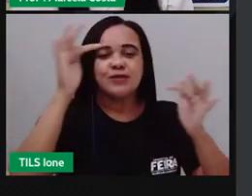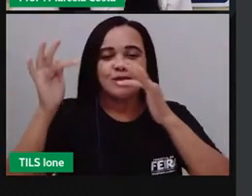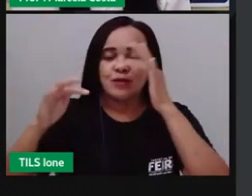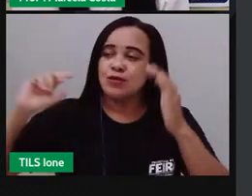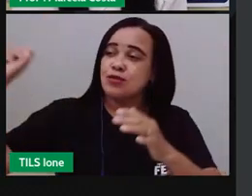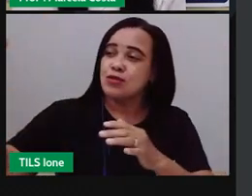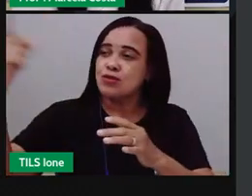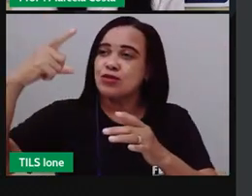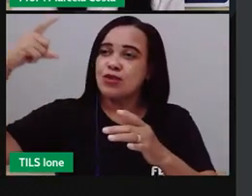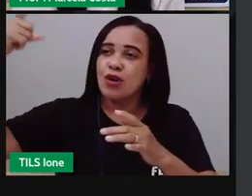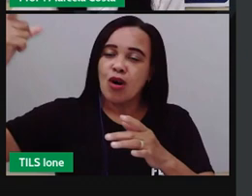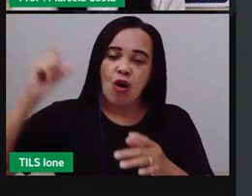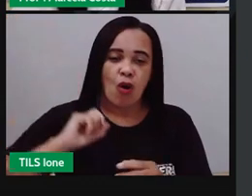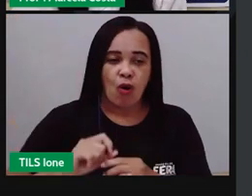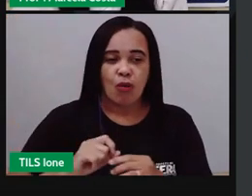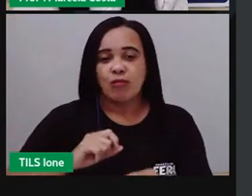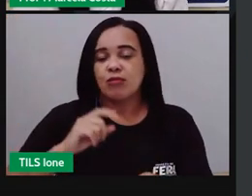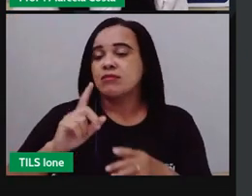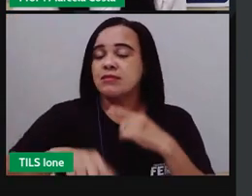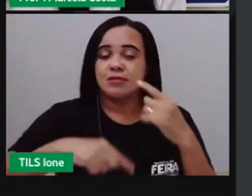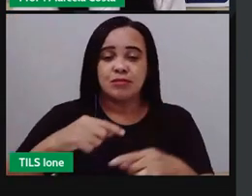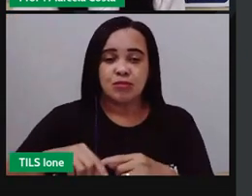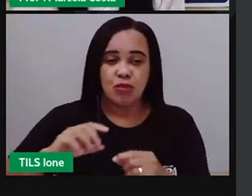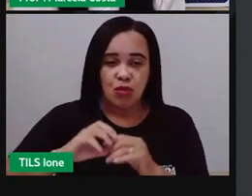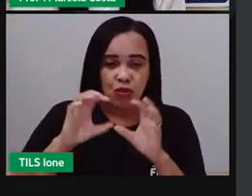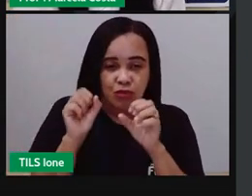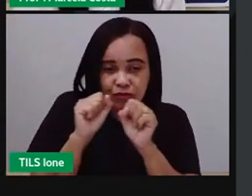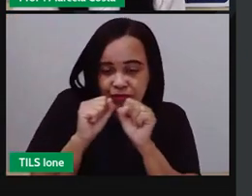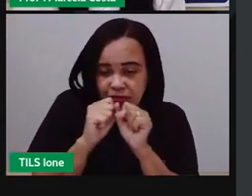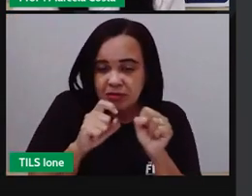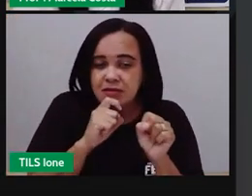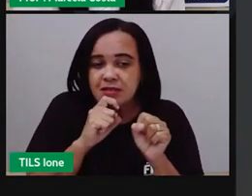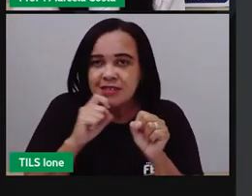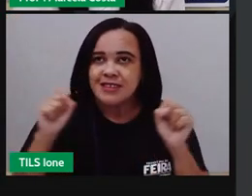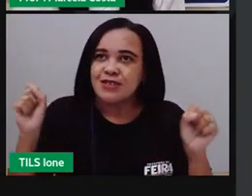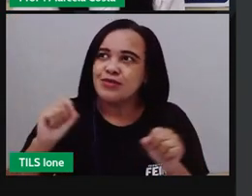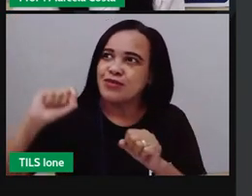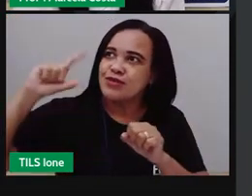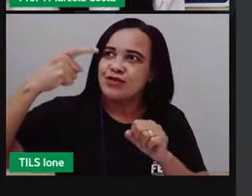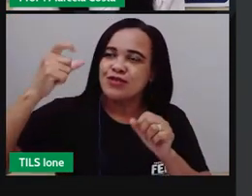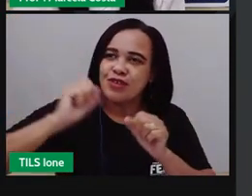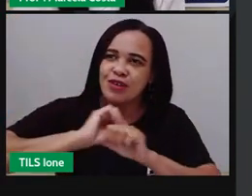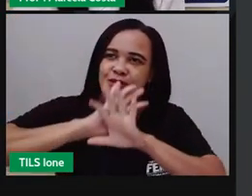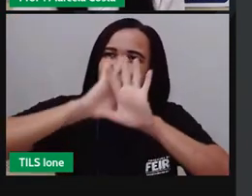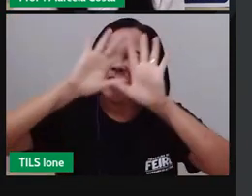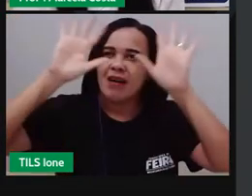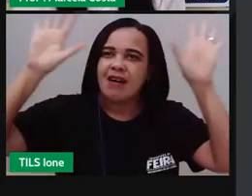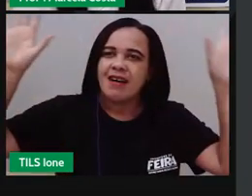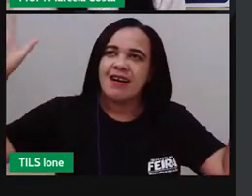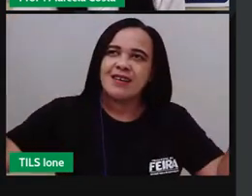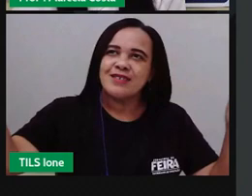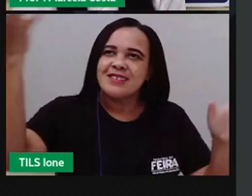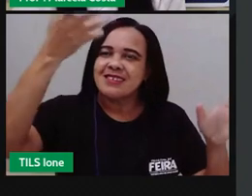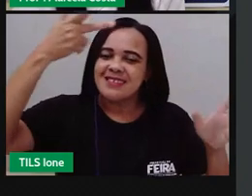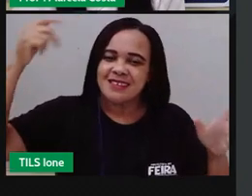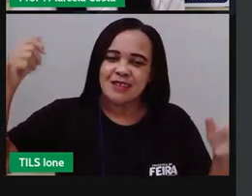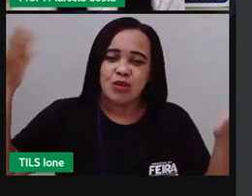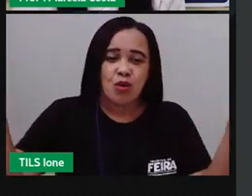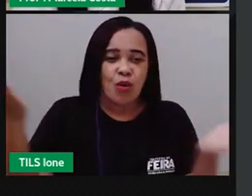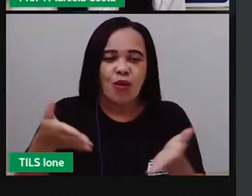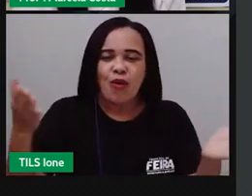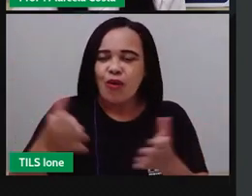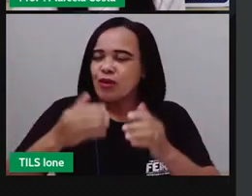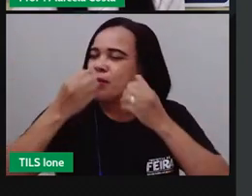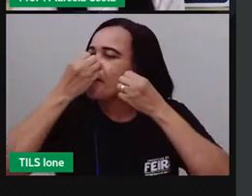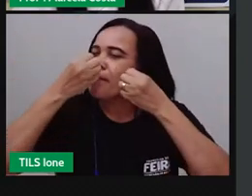depois de um inverno longo e frio, brilhava alegre no céu. Eu hoje estou de bem com a